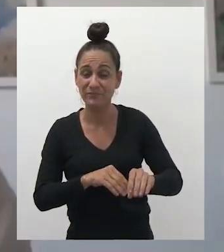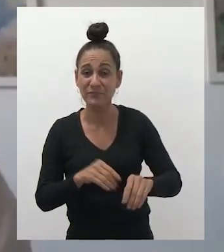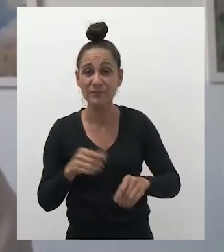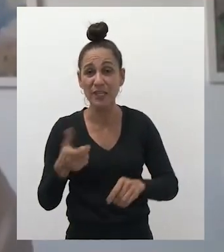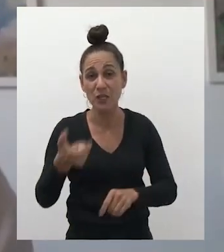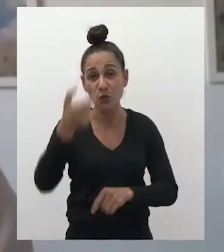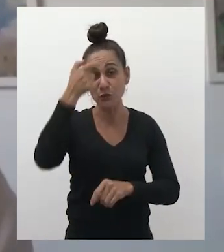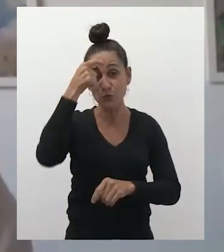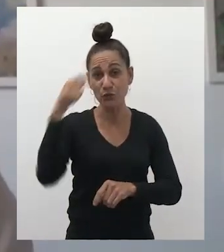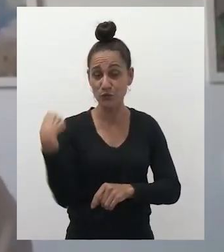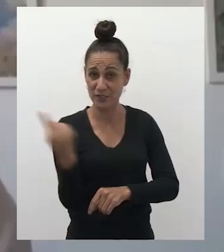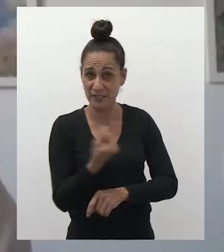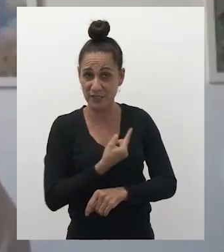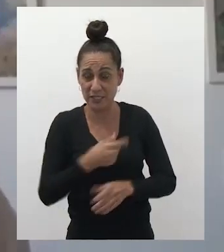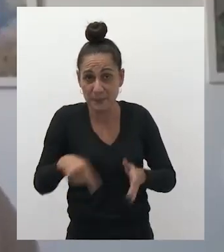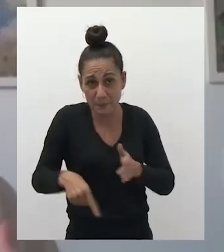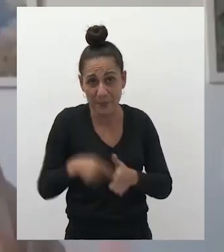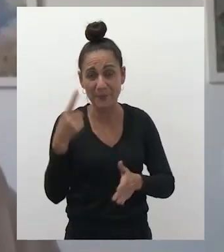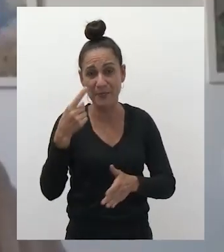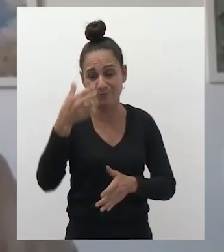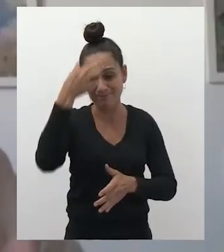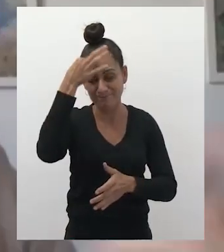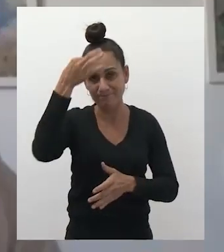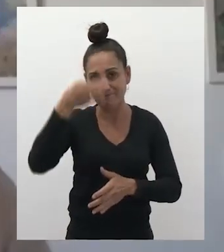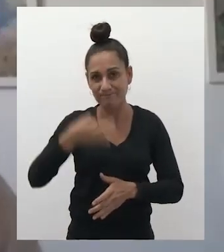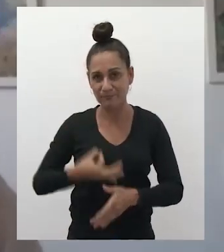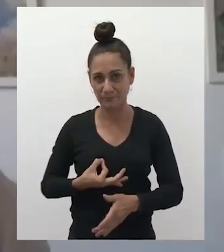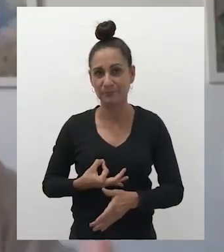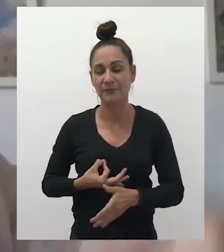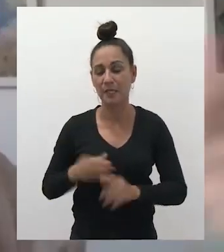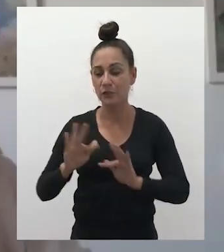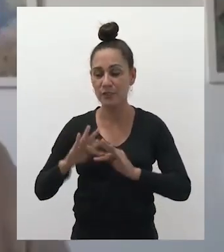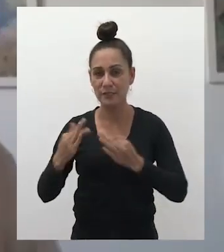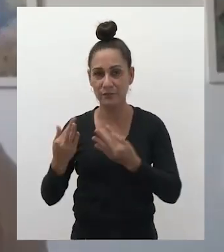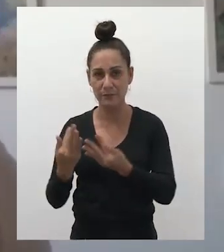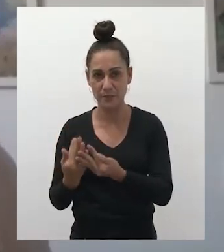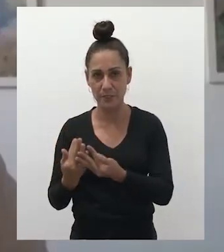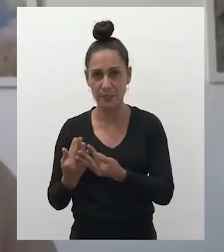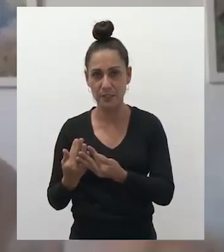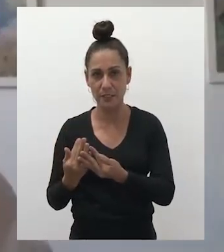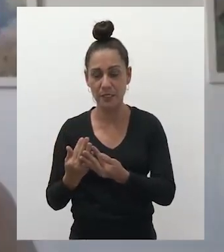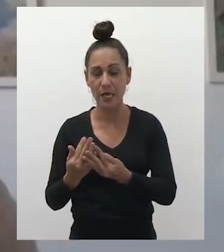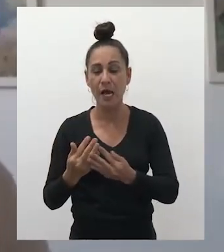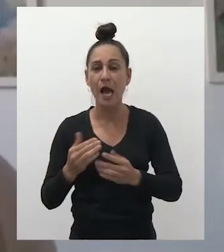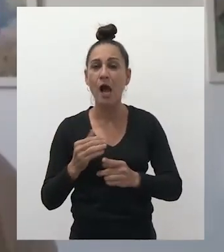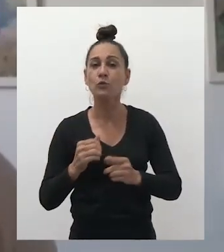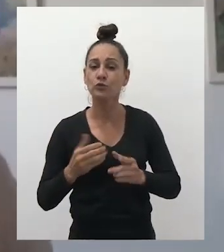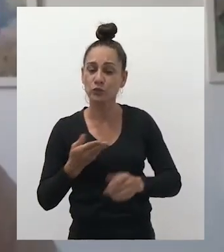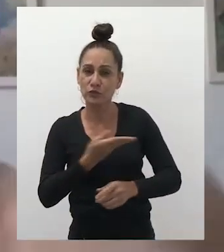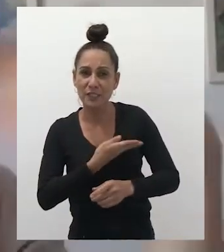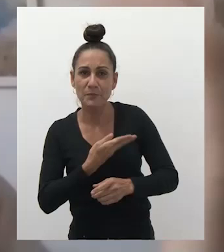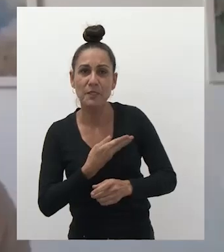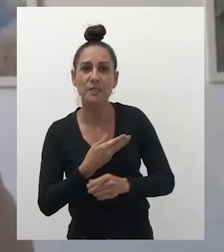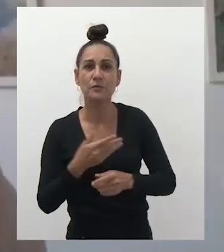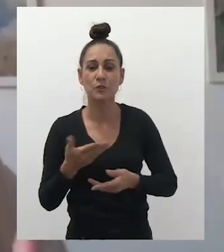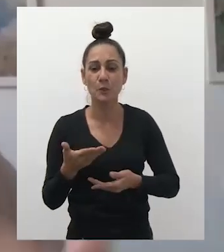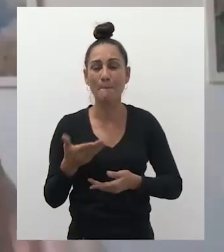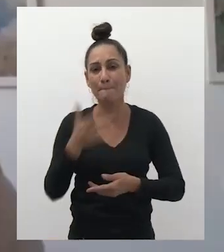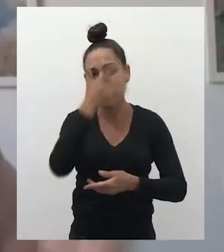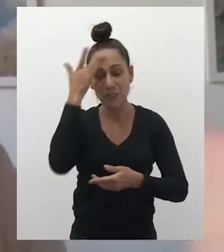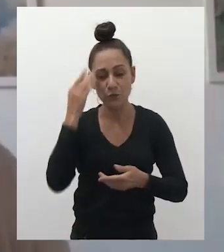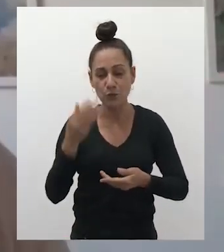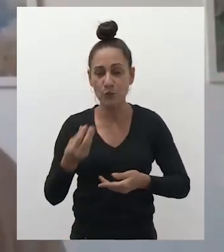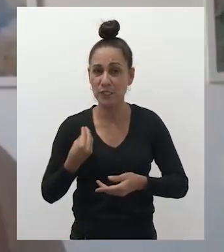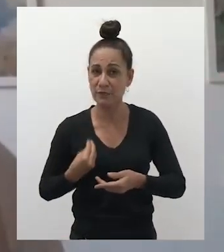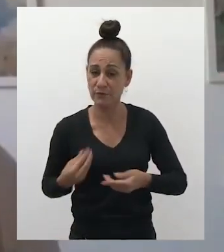nos conscientizarmos, primeiramente, conscientizarmos os nossos familiares, as pessoas das nossas relações, os nossos alunos, as